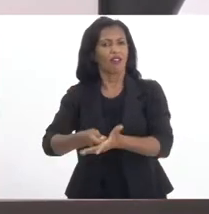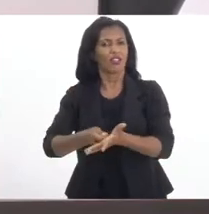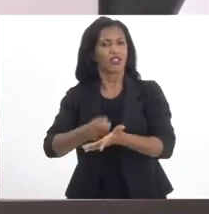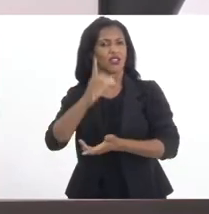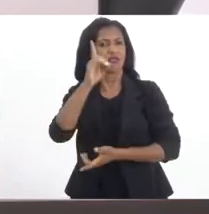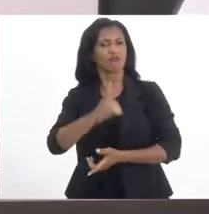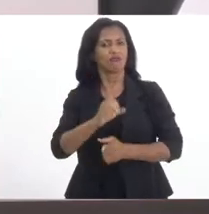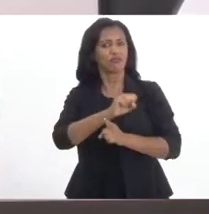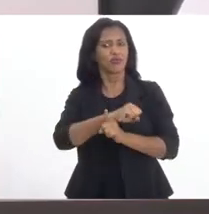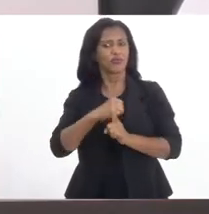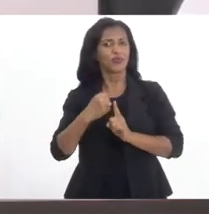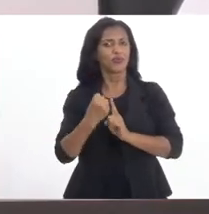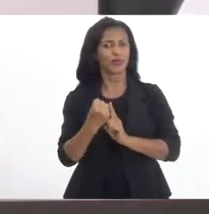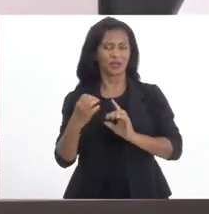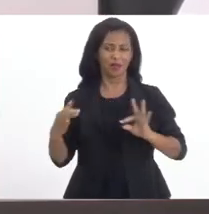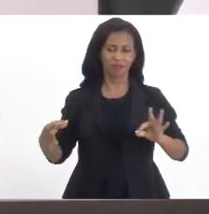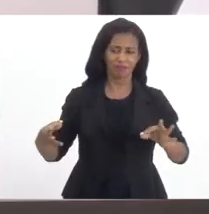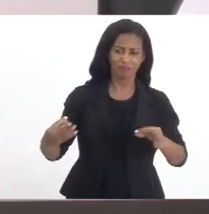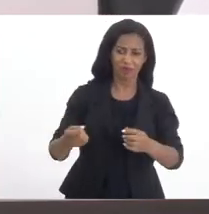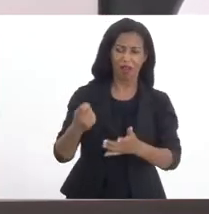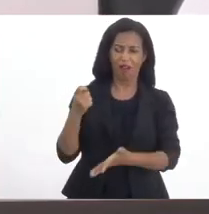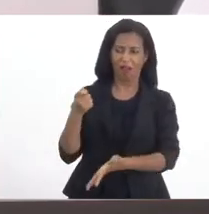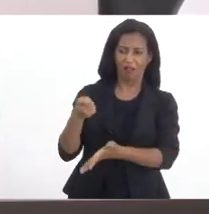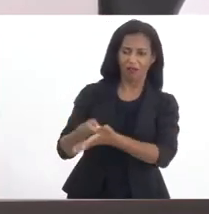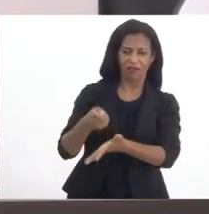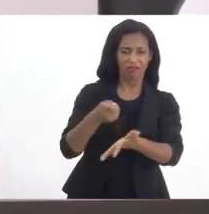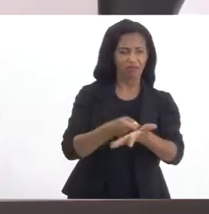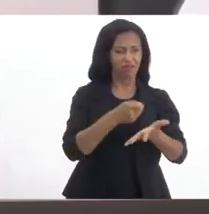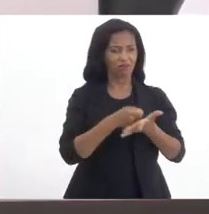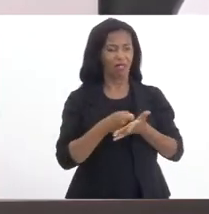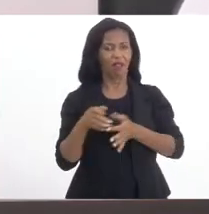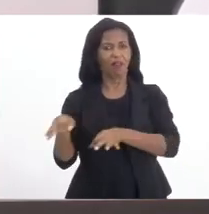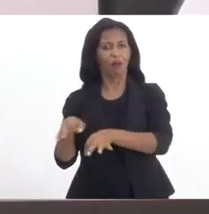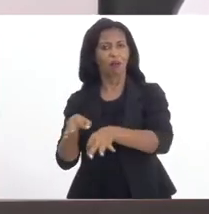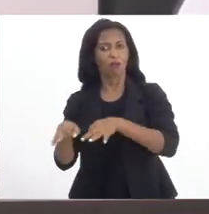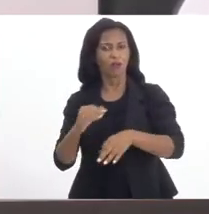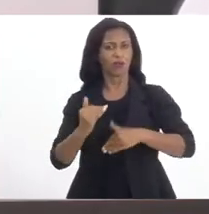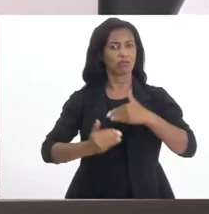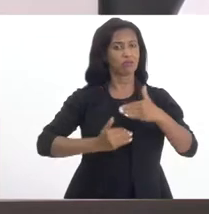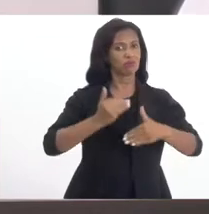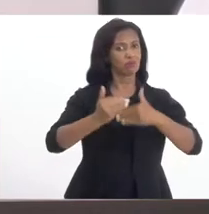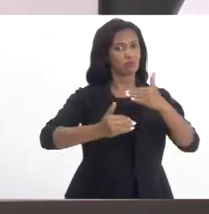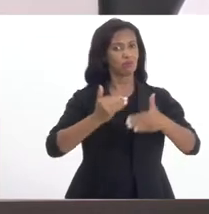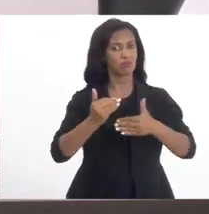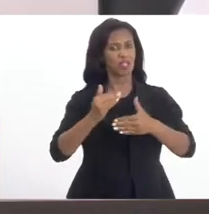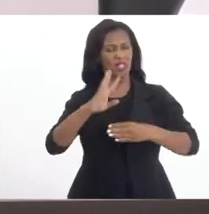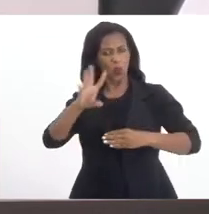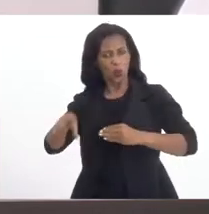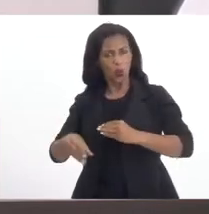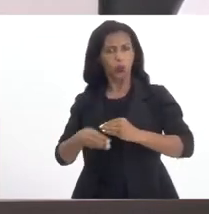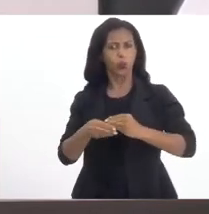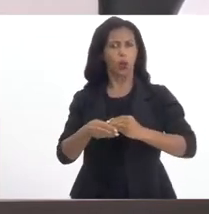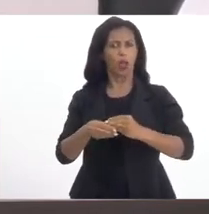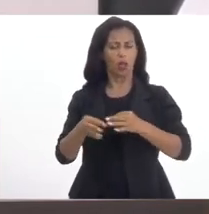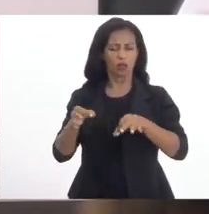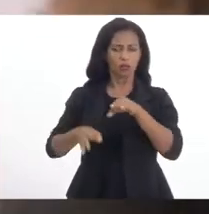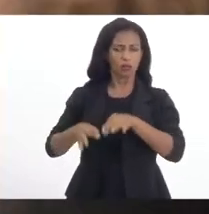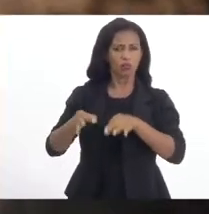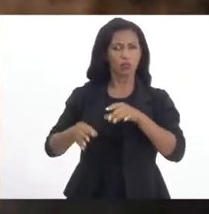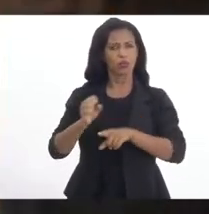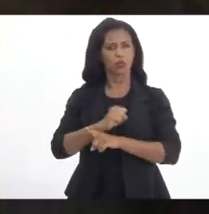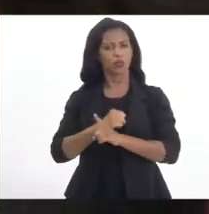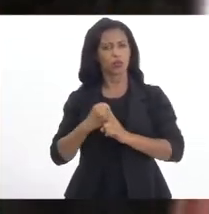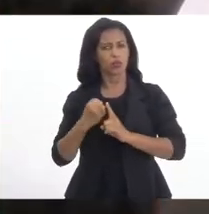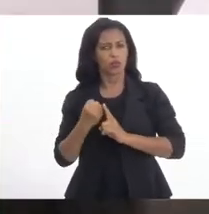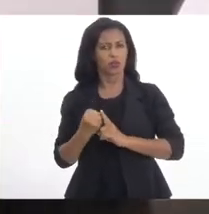direitos sociais da população, que possam garantir um projeto de desenvolvimento que incorpore a justiça social como um de